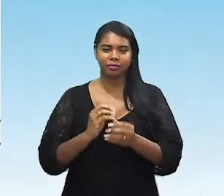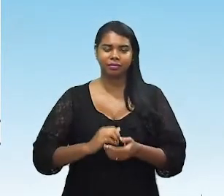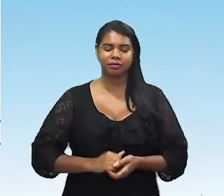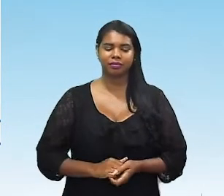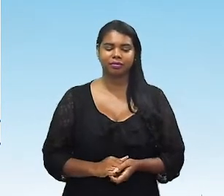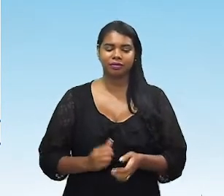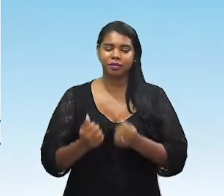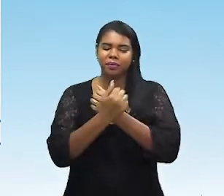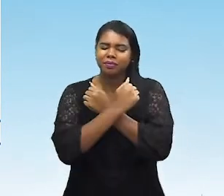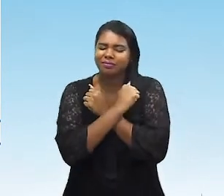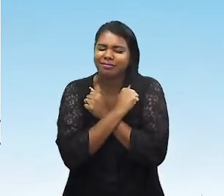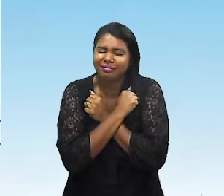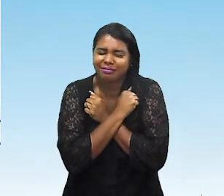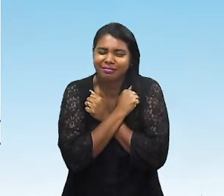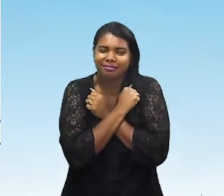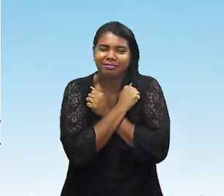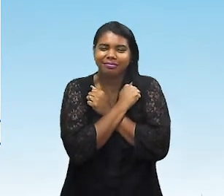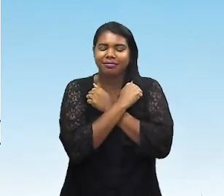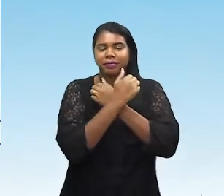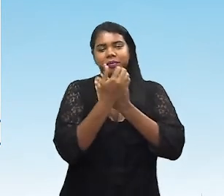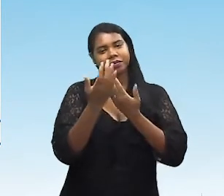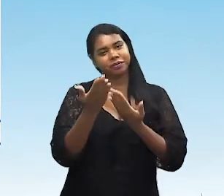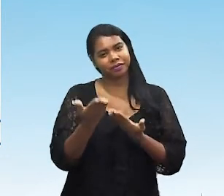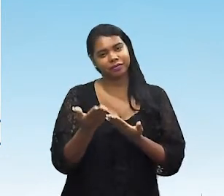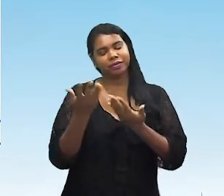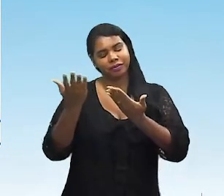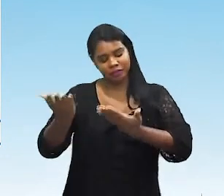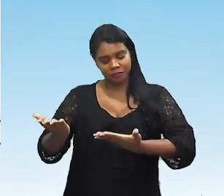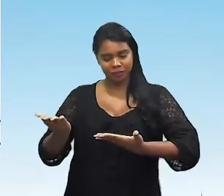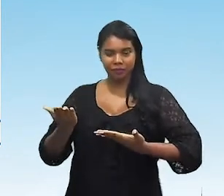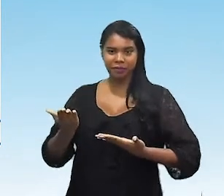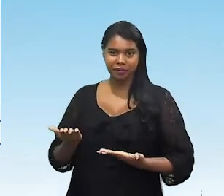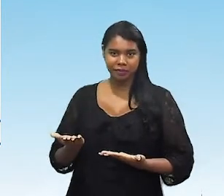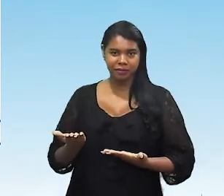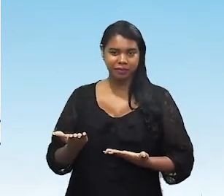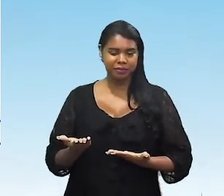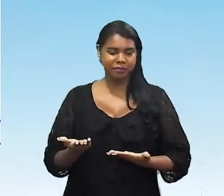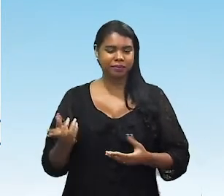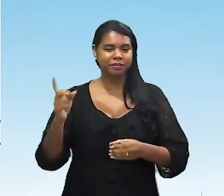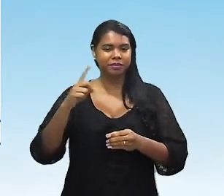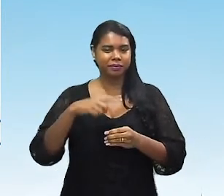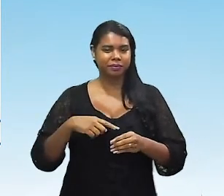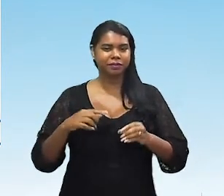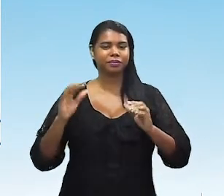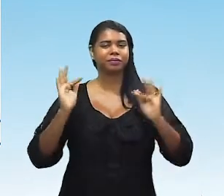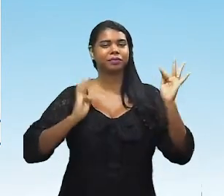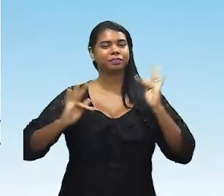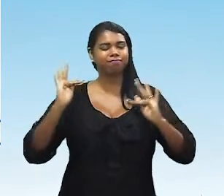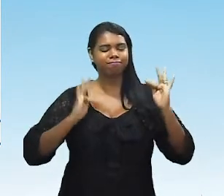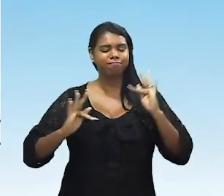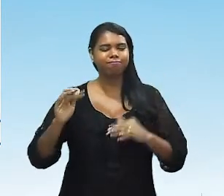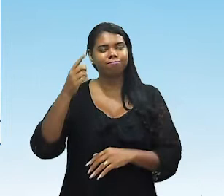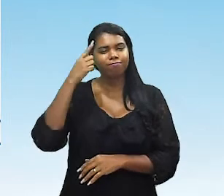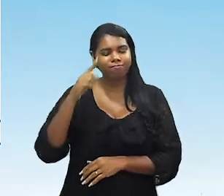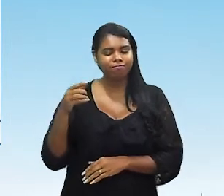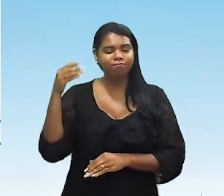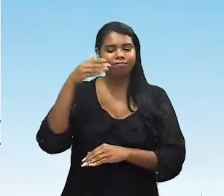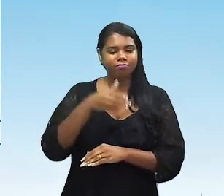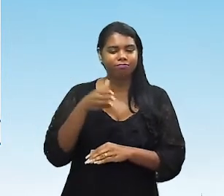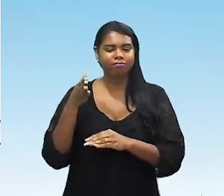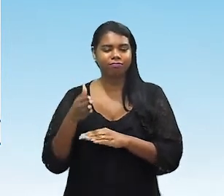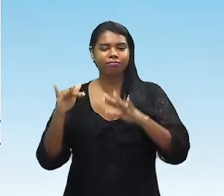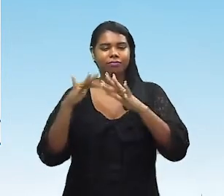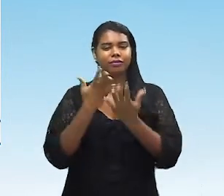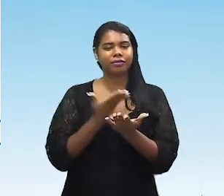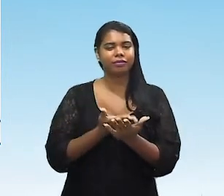Dá um abraço, mando um abraço forte para vocês. Sejam bem-vindos de volta desse recesso. Vocês já retornaram com alguns dias, não é,